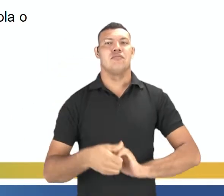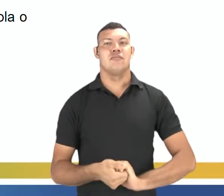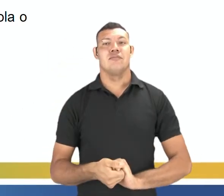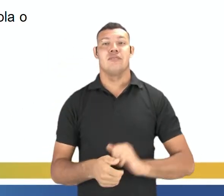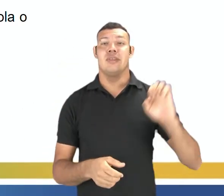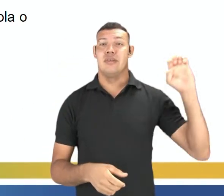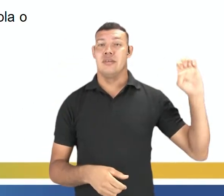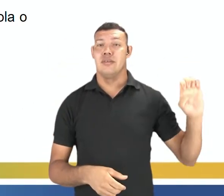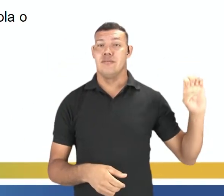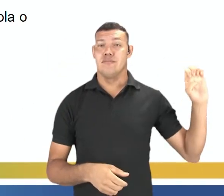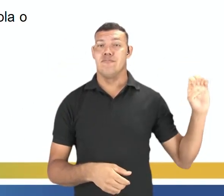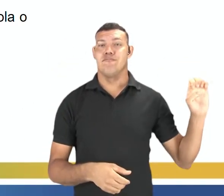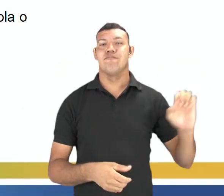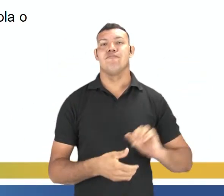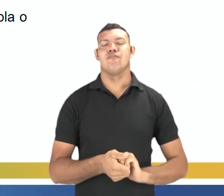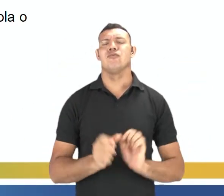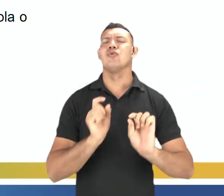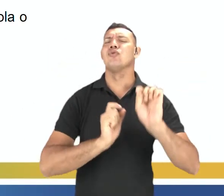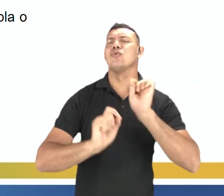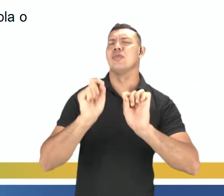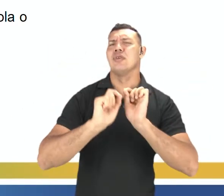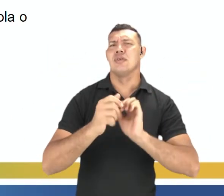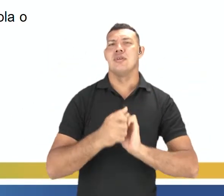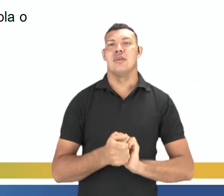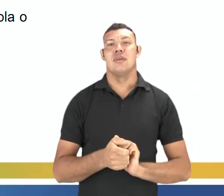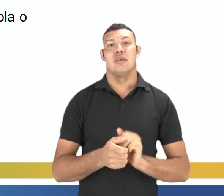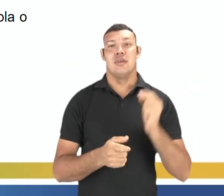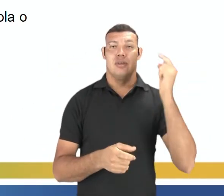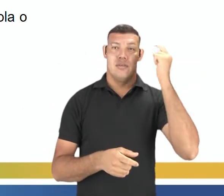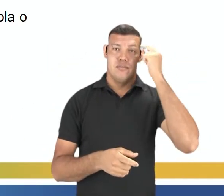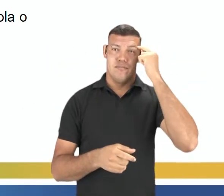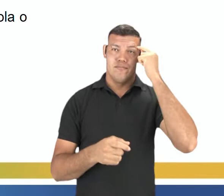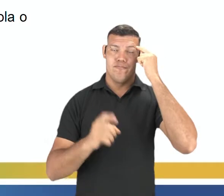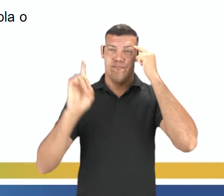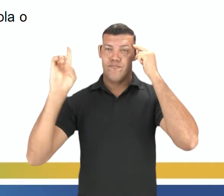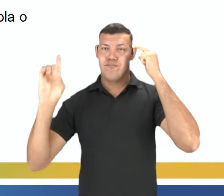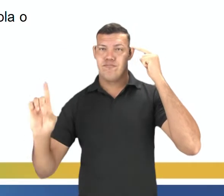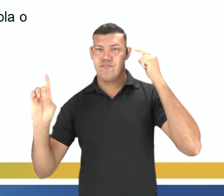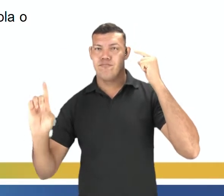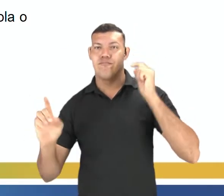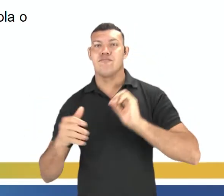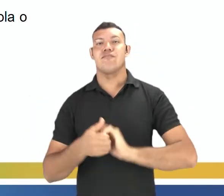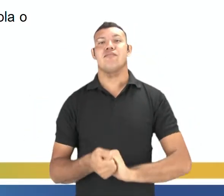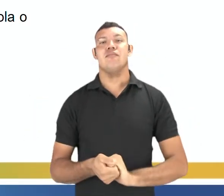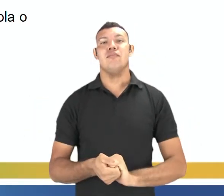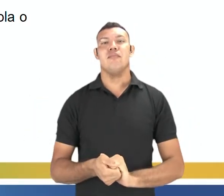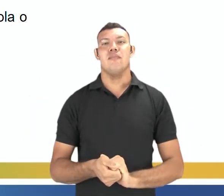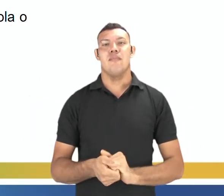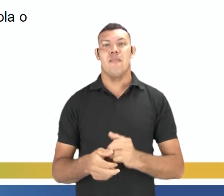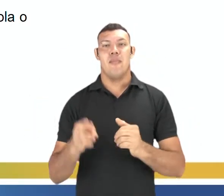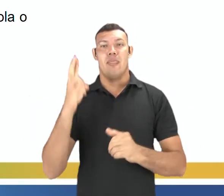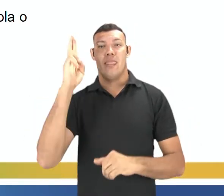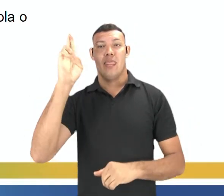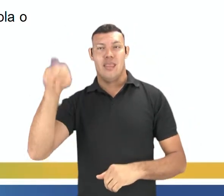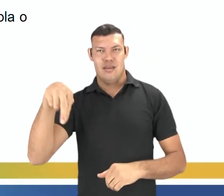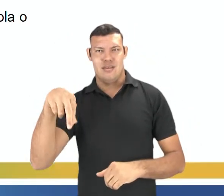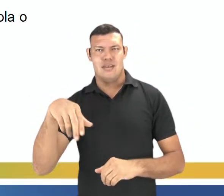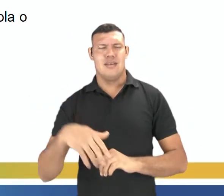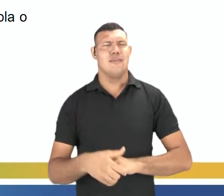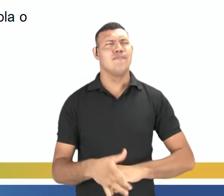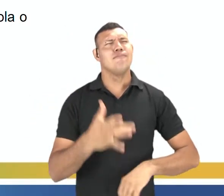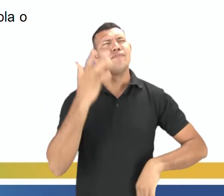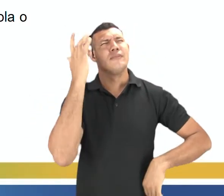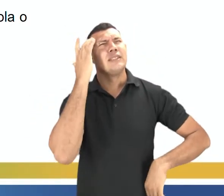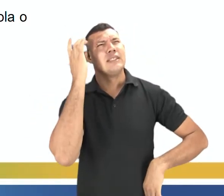O lado esquerdo, ele controla o lado direito do corpo e ele está responsável pela razão. Sabe aquelas